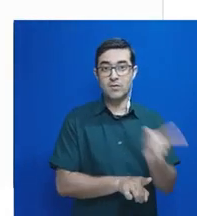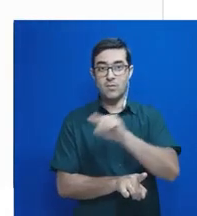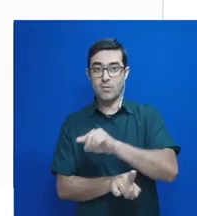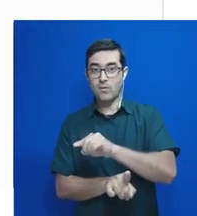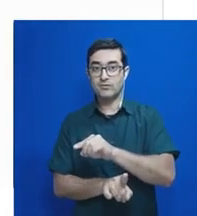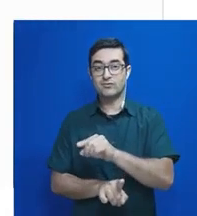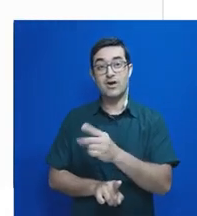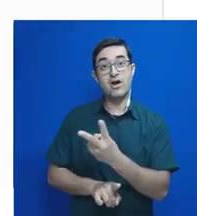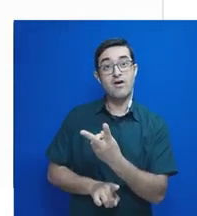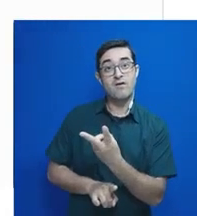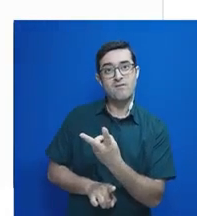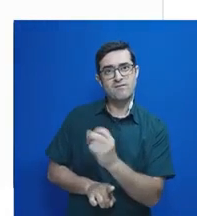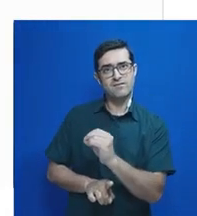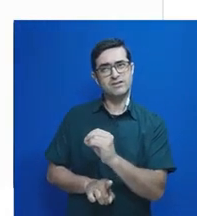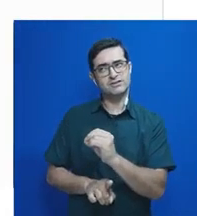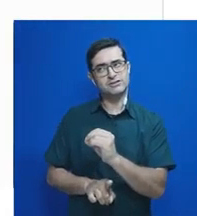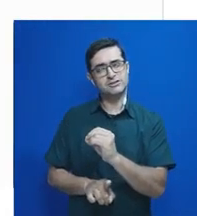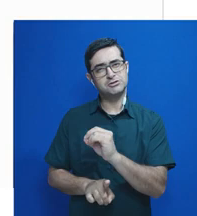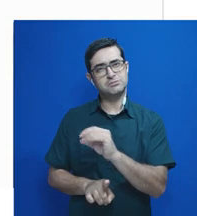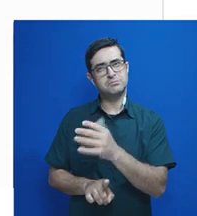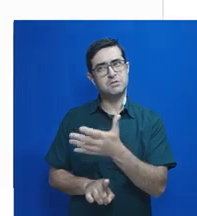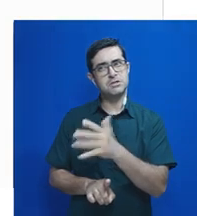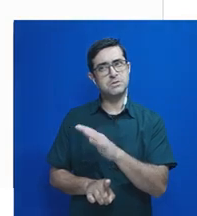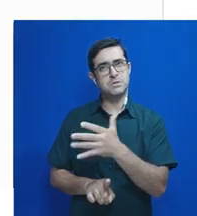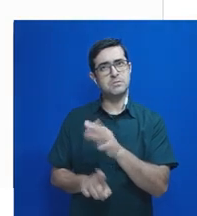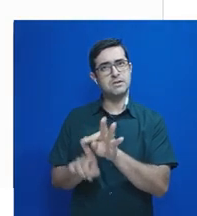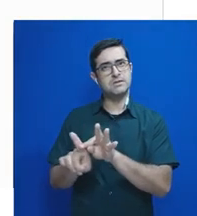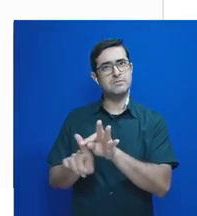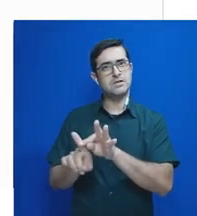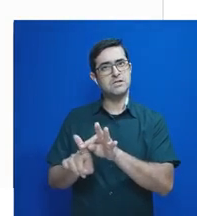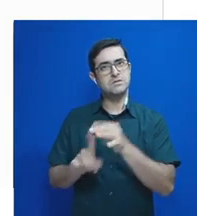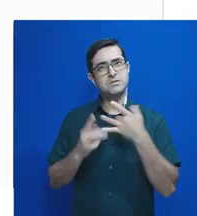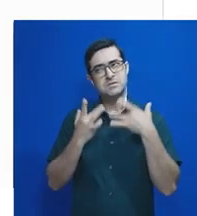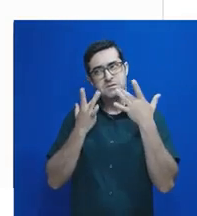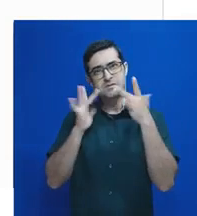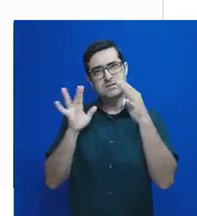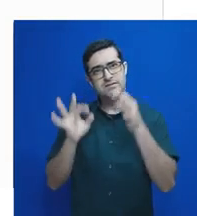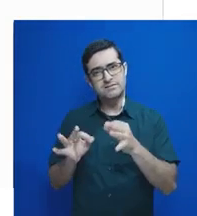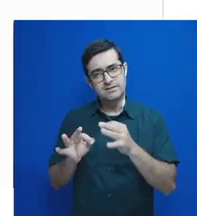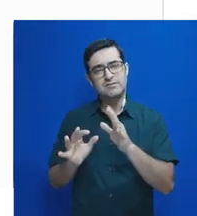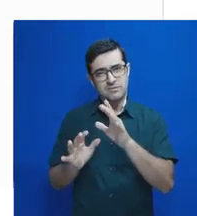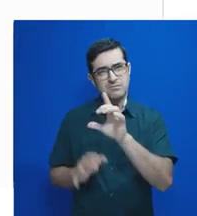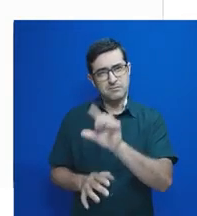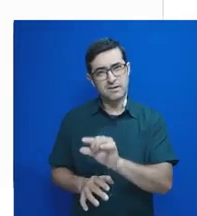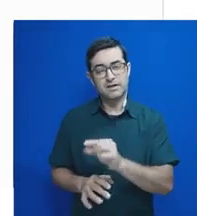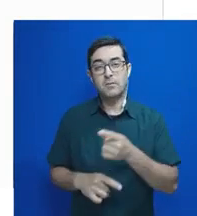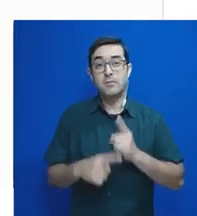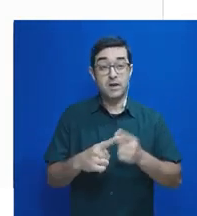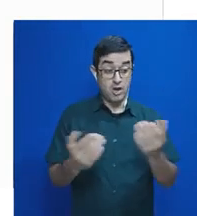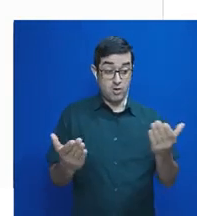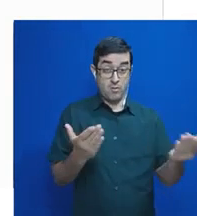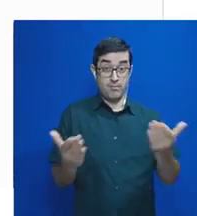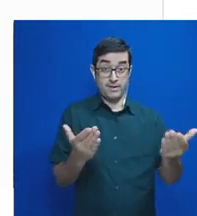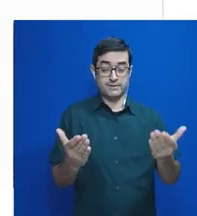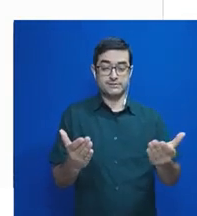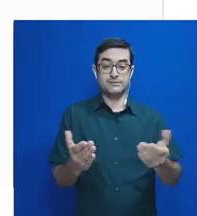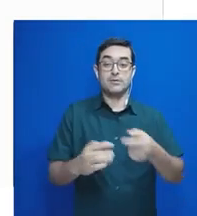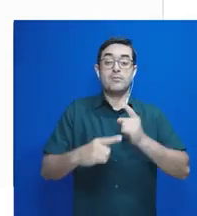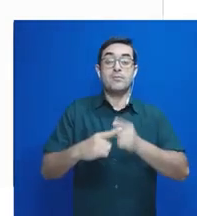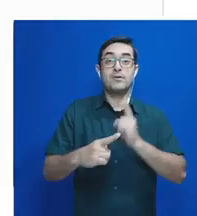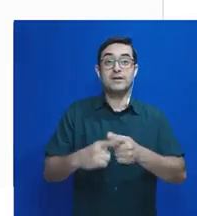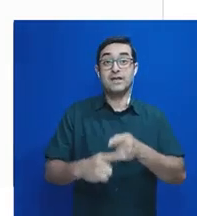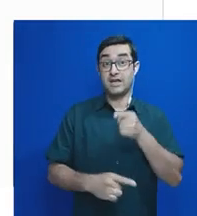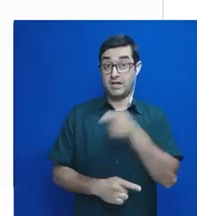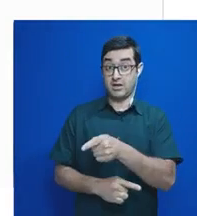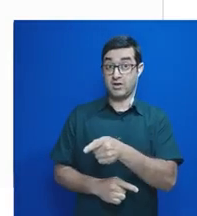sei ao certo agora, mas é extremamente baixo quando comparado. E por que isso? Porque neste caso eu